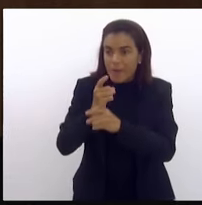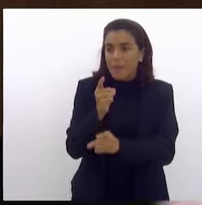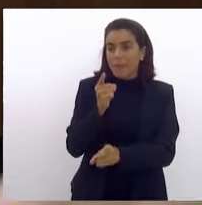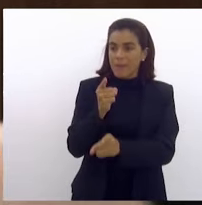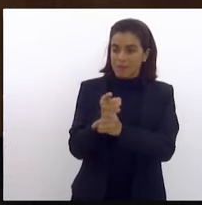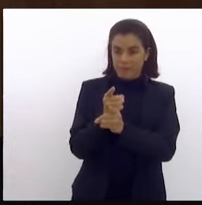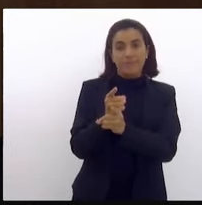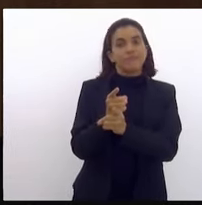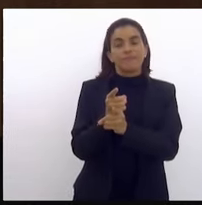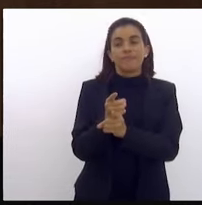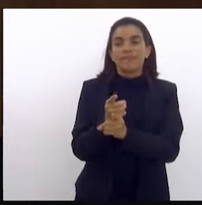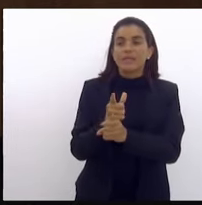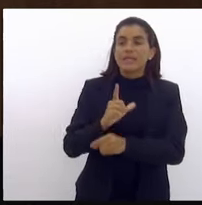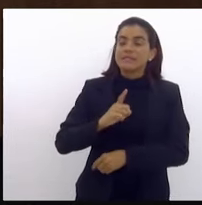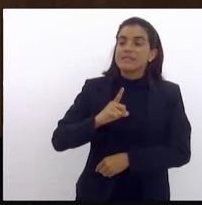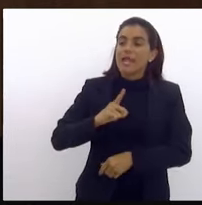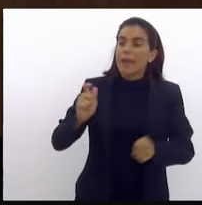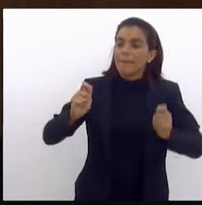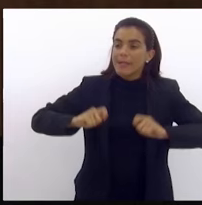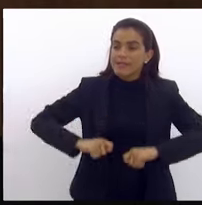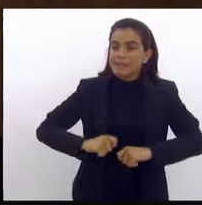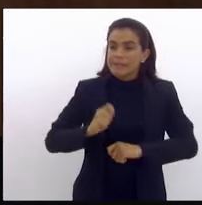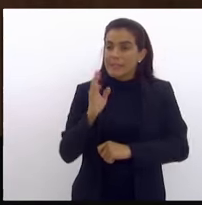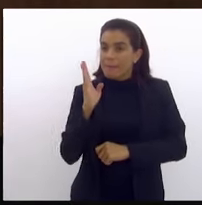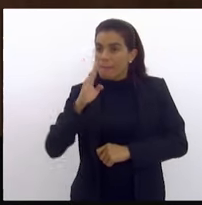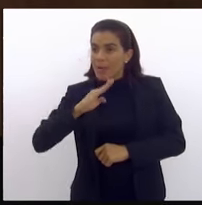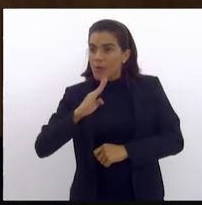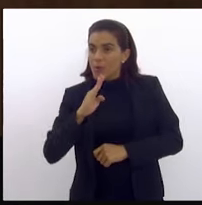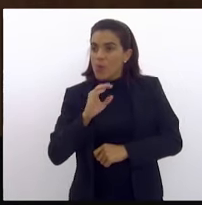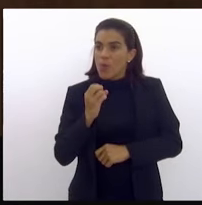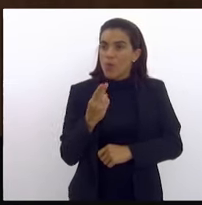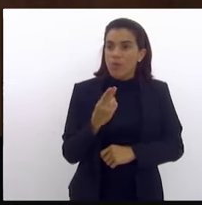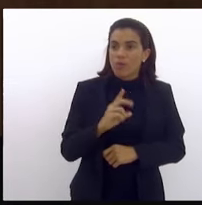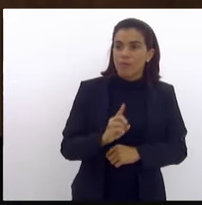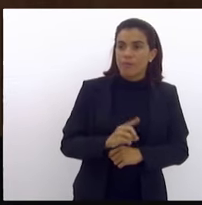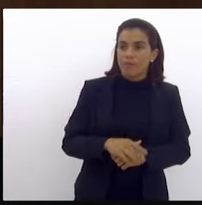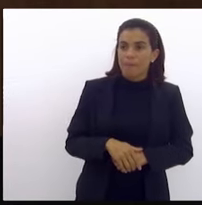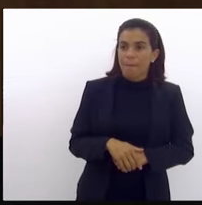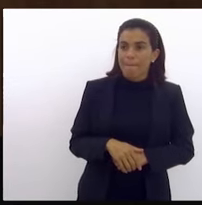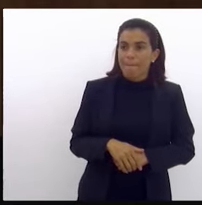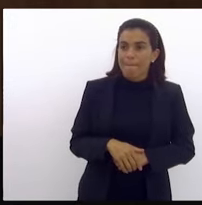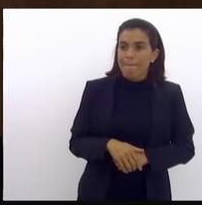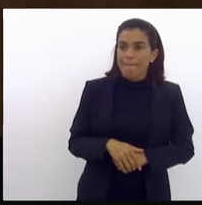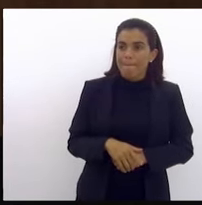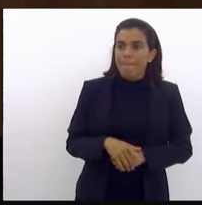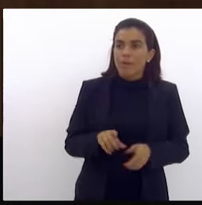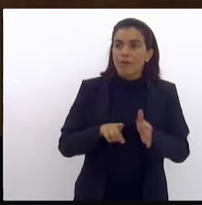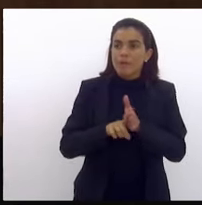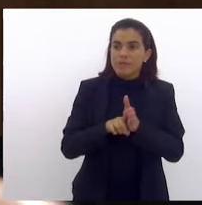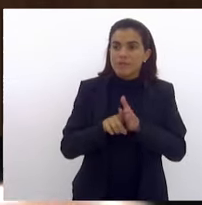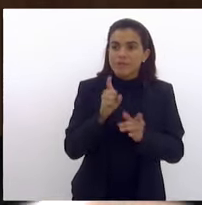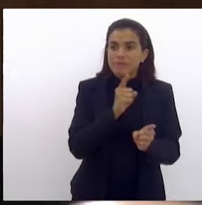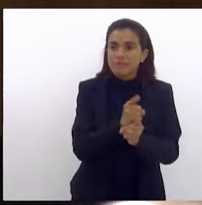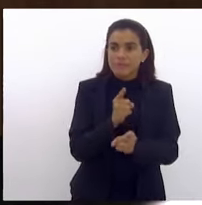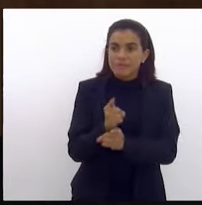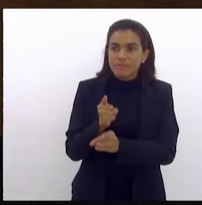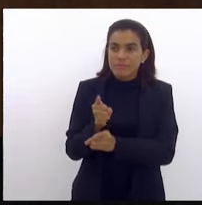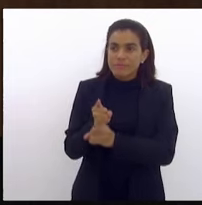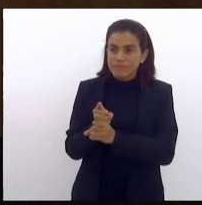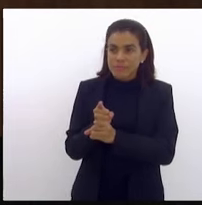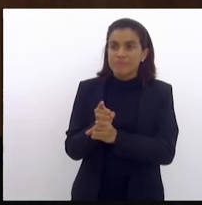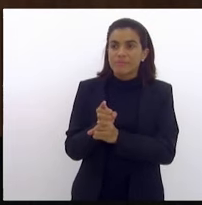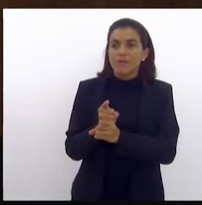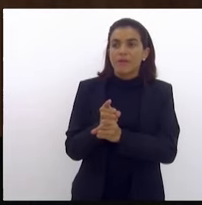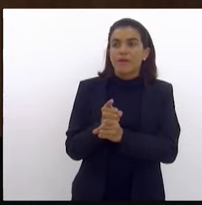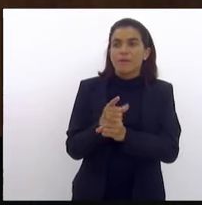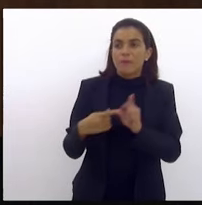ver se há presença de malignidade ou não. Ou seja, um exame que detecta um pólipo, que é retirado no